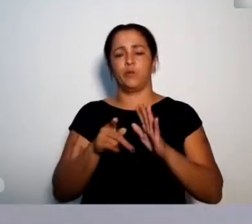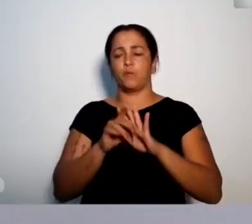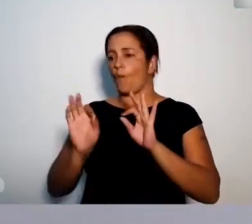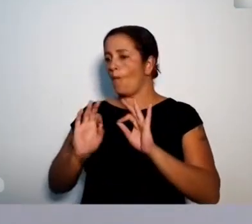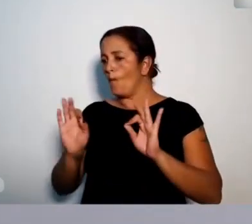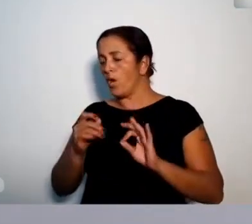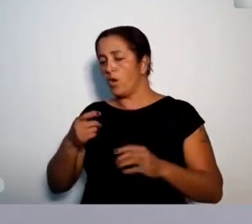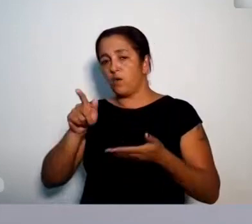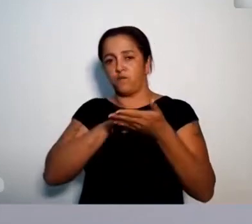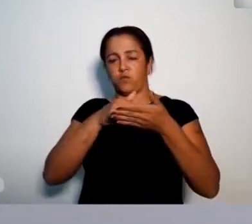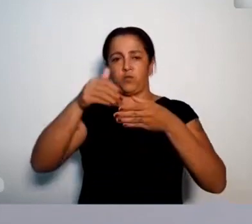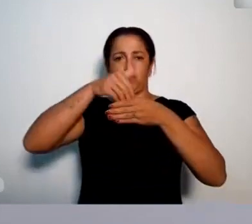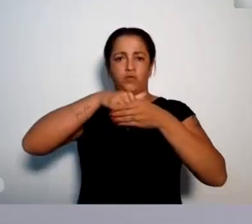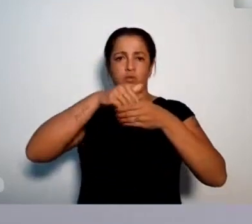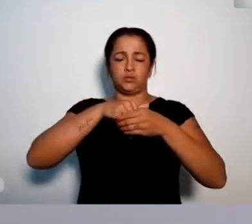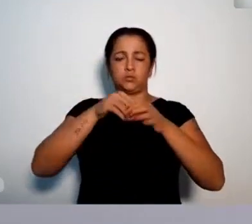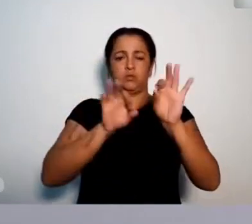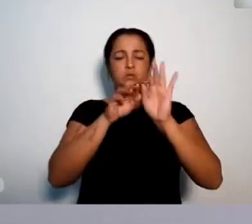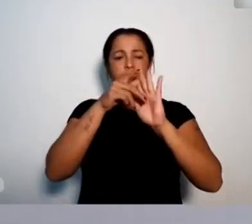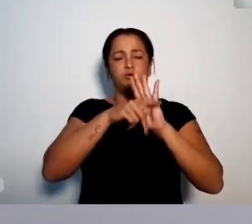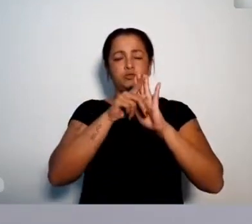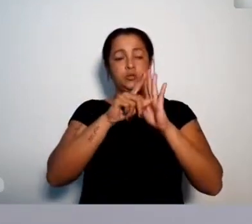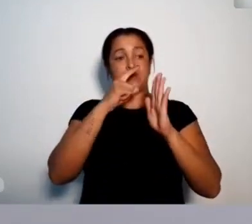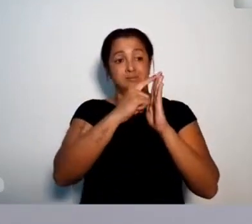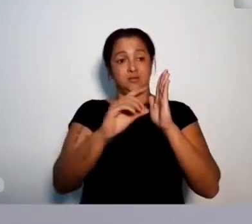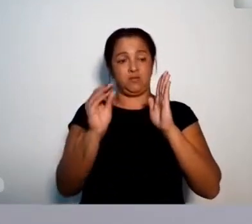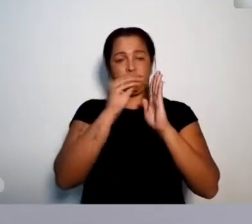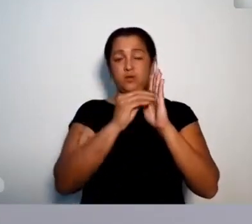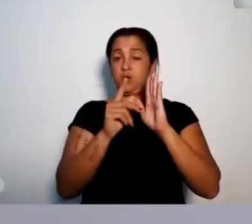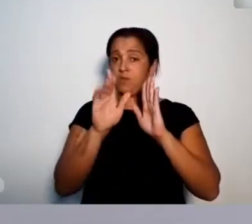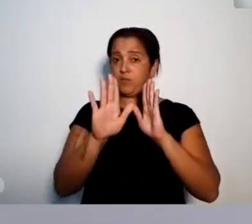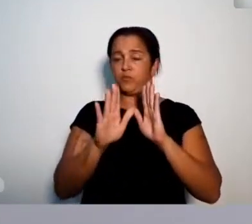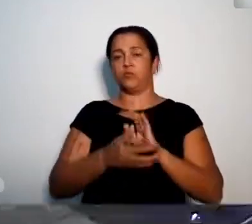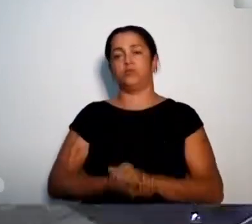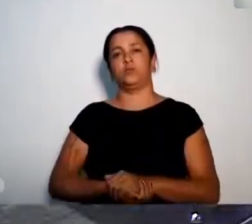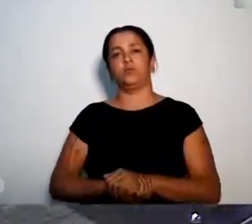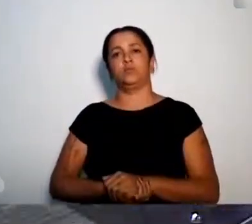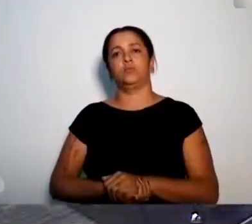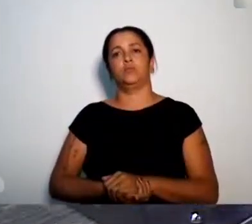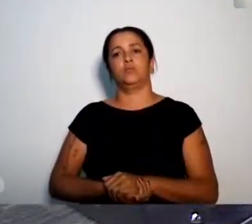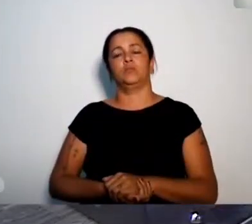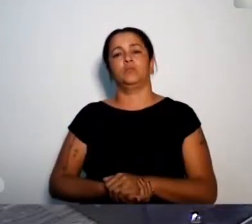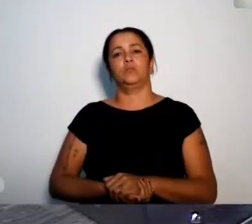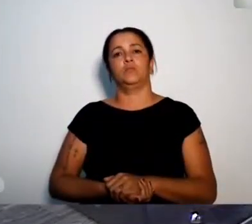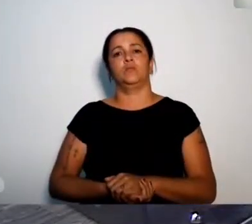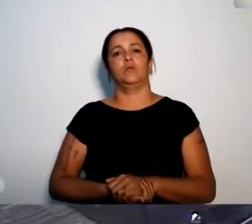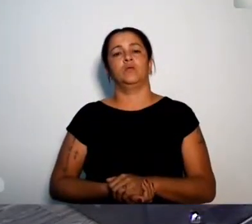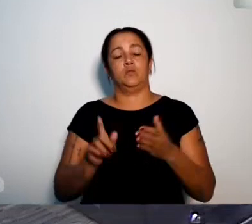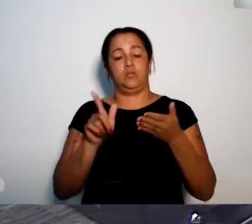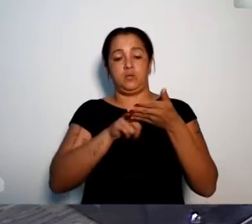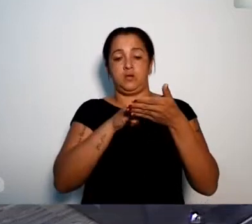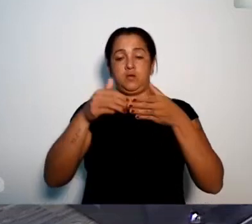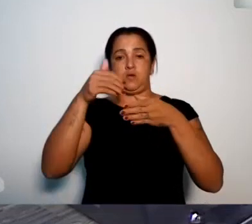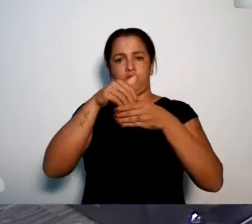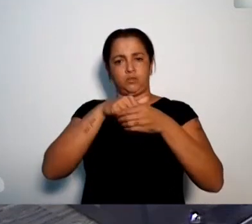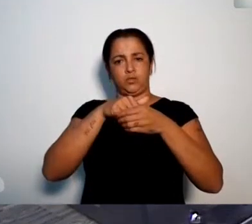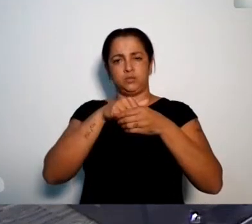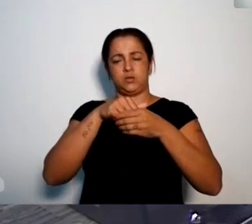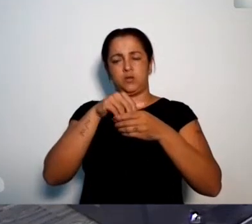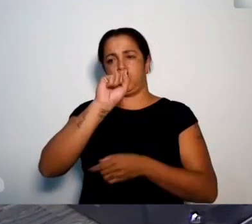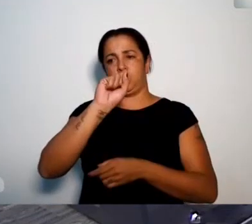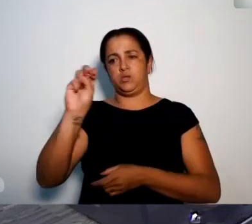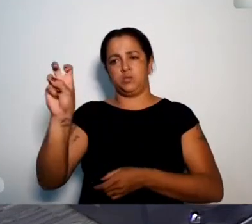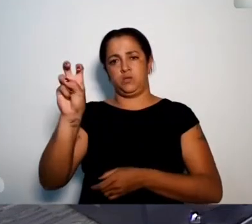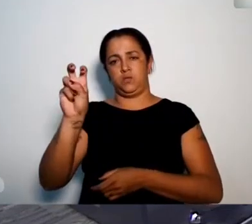votação. Projeto salvo emenda. Salvo mensagem. Está em votação o projeto 85.